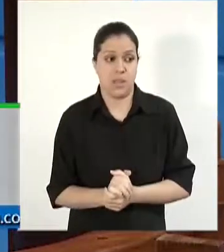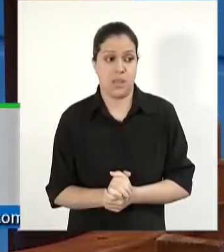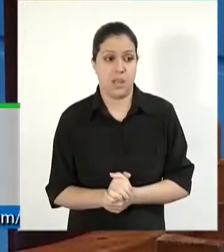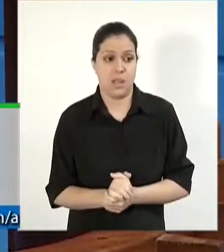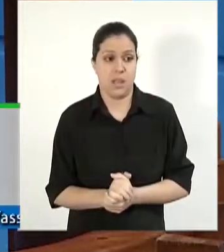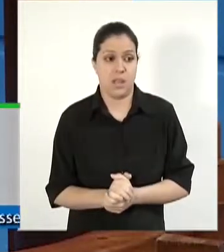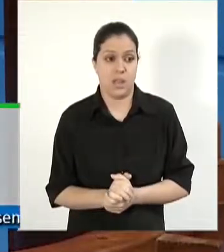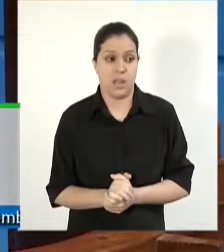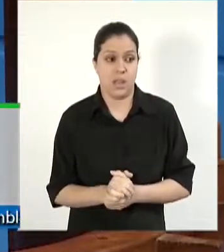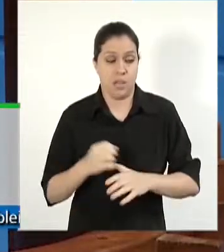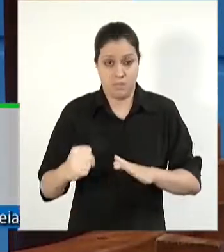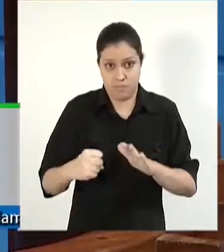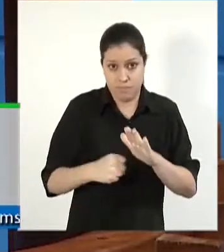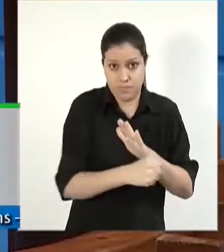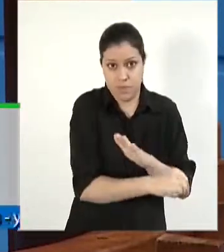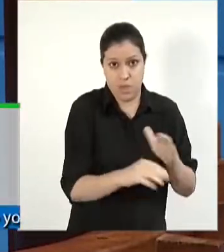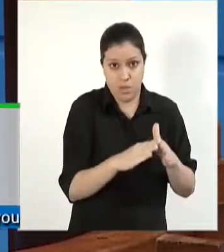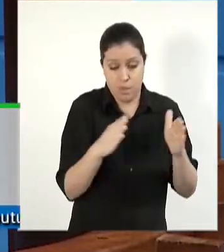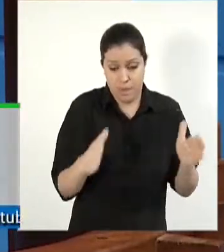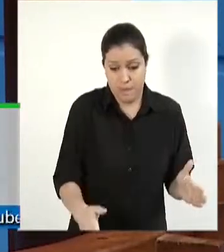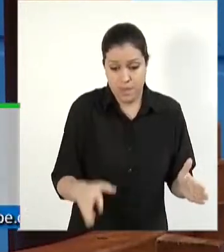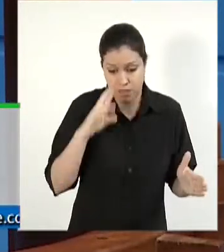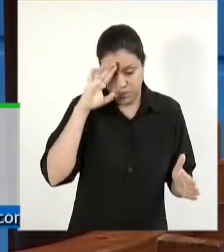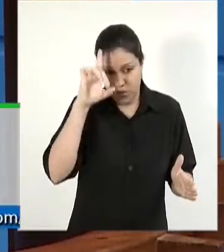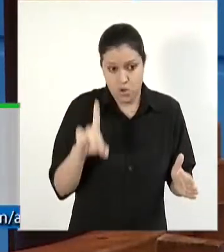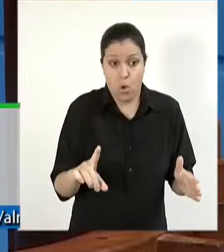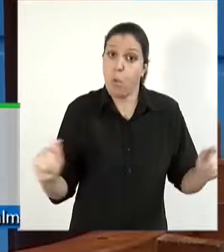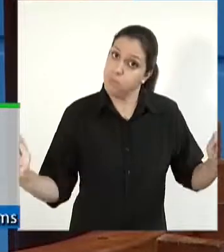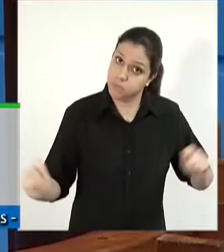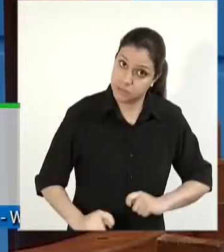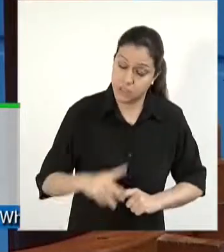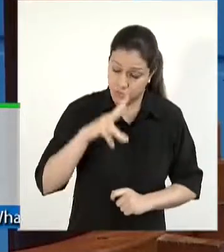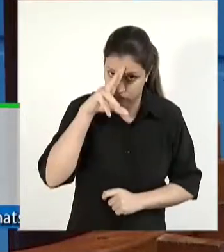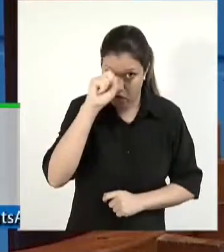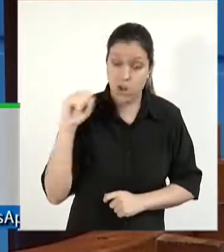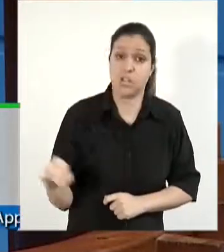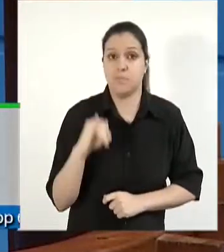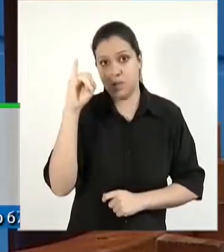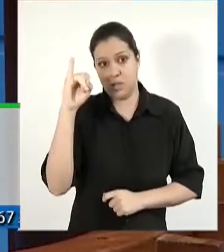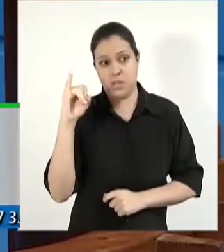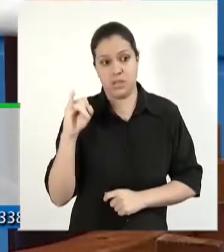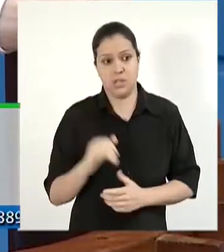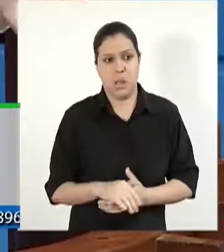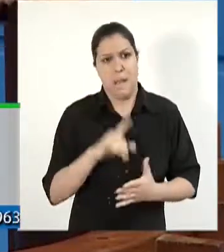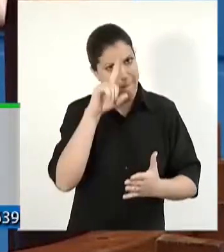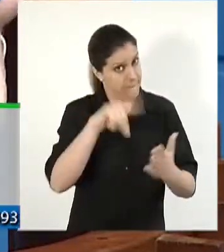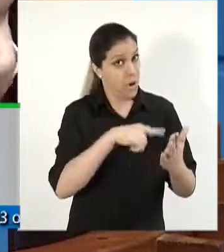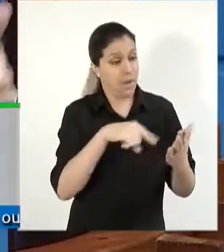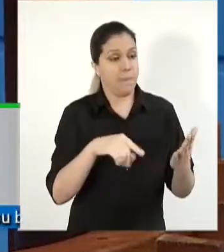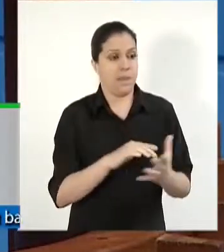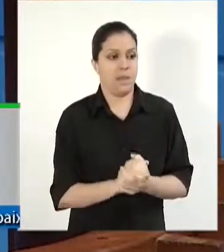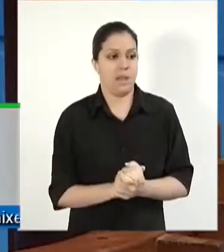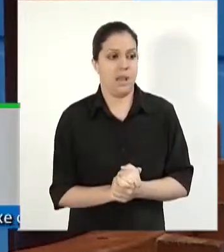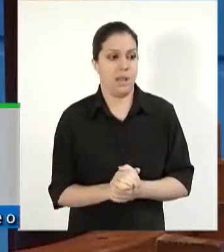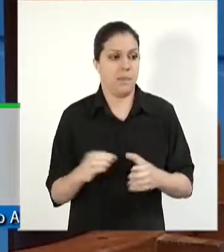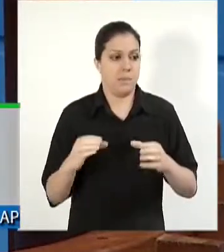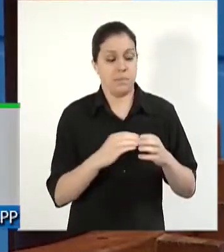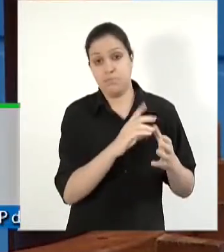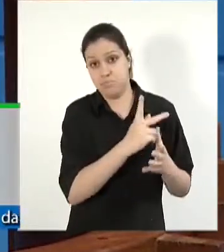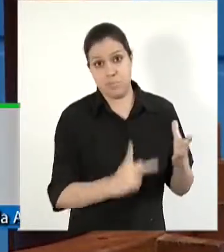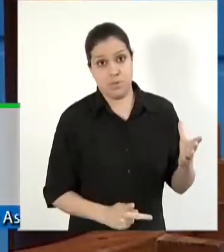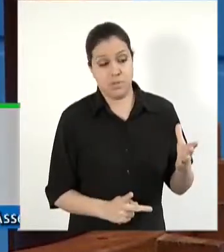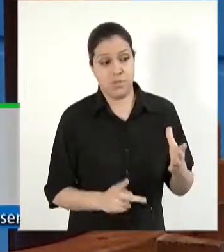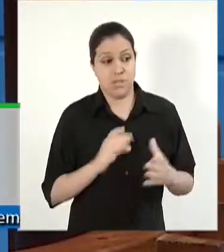recondução de uma mesa competente, forte, importante, tem que ser proibida, inclusive pelo parecer da